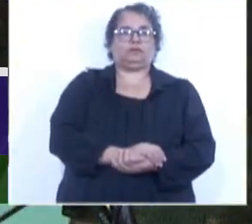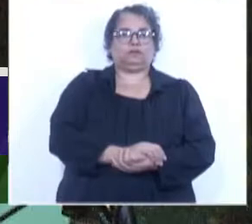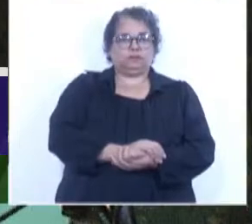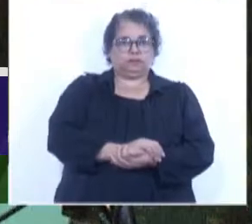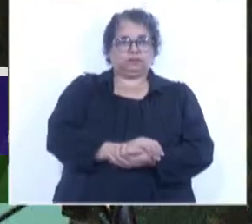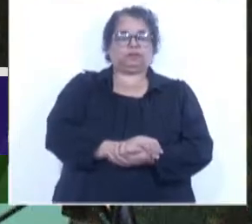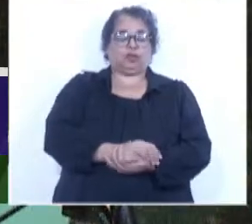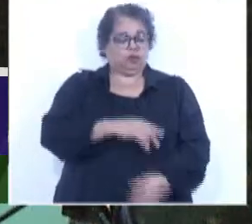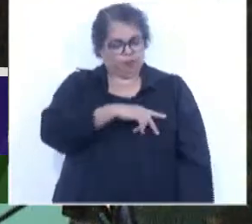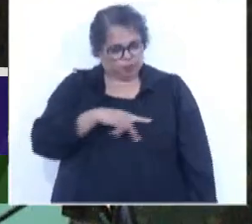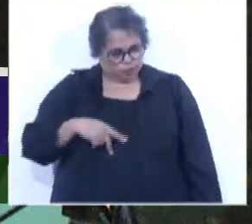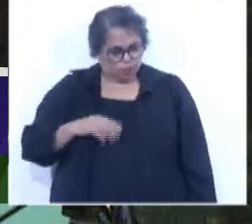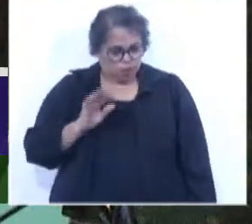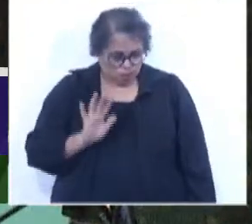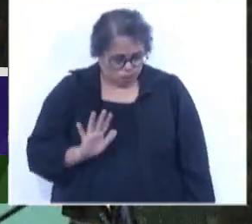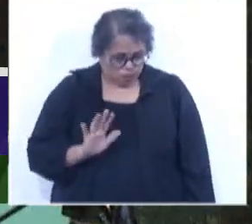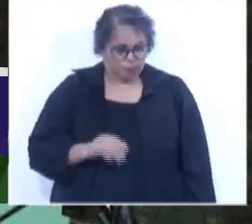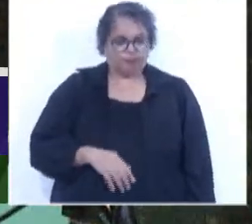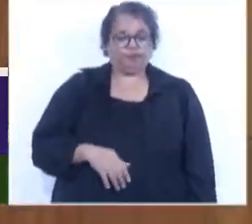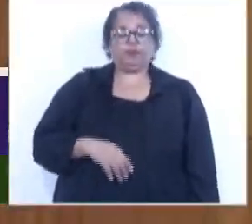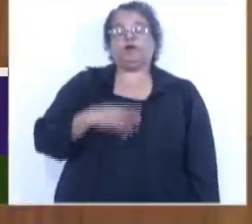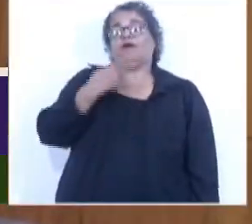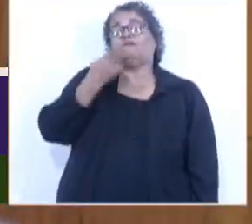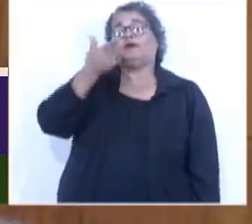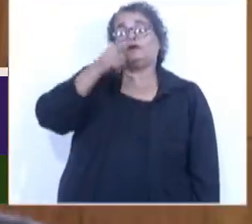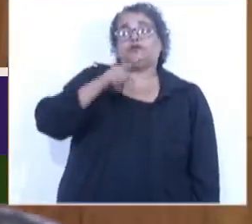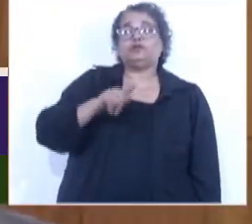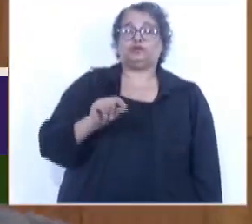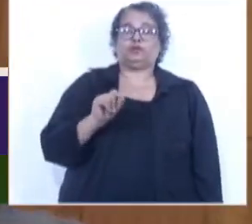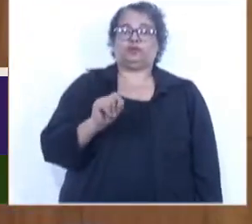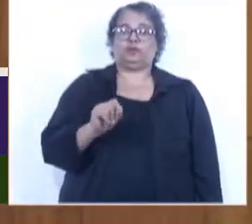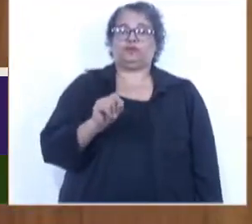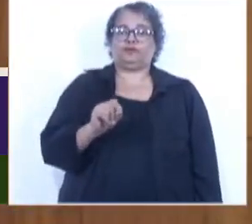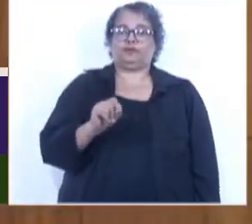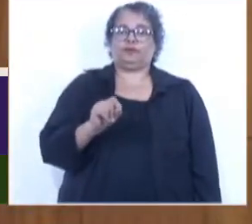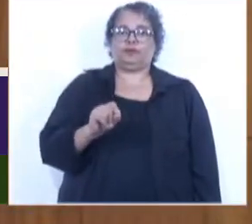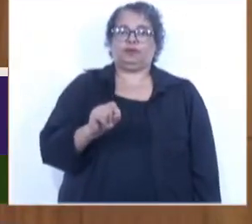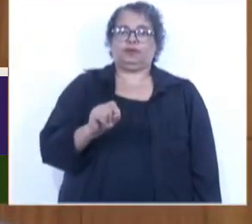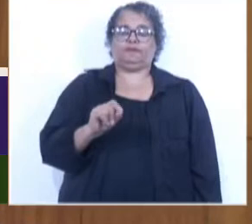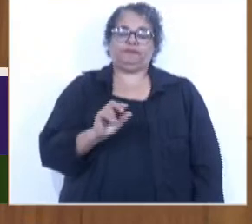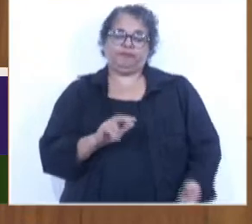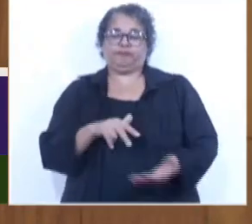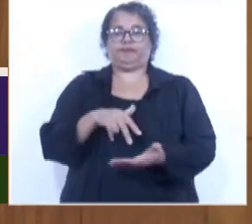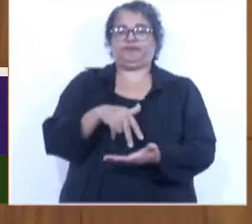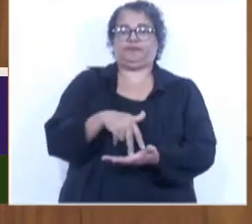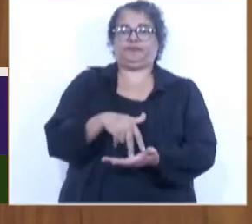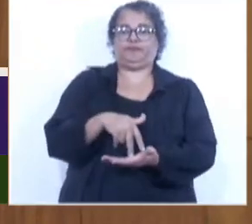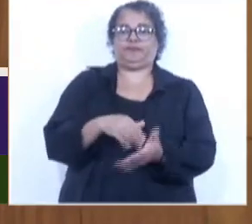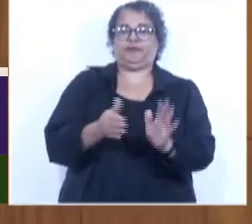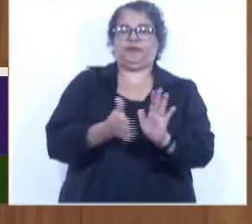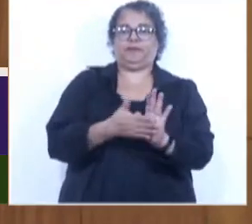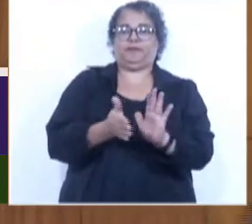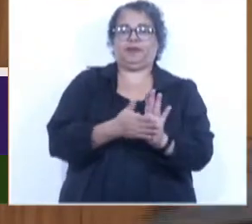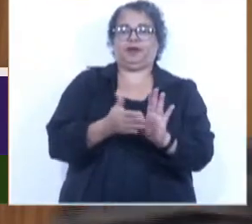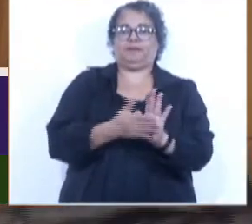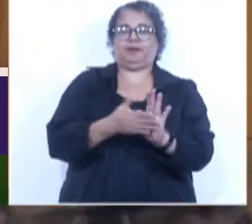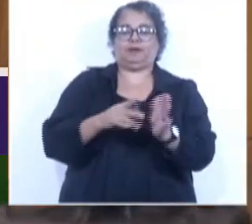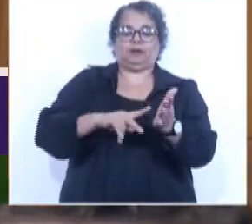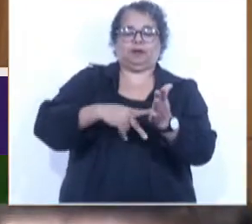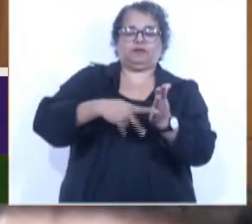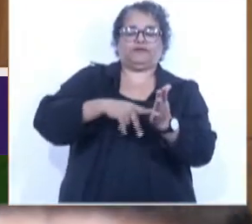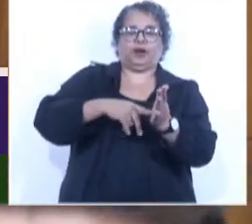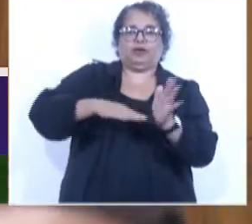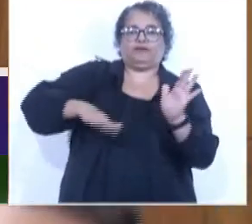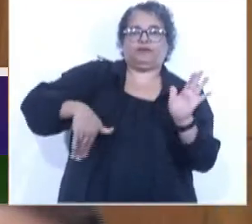senhor presidente mais uma vez eu venho aqui para parabenizar o Praia Clube